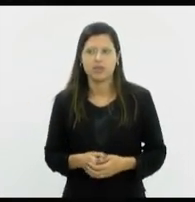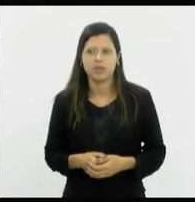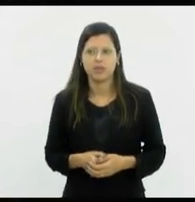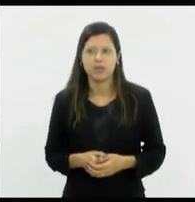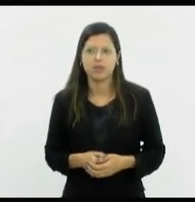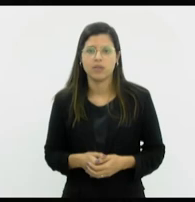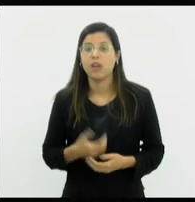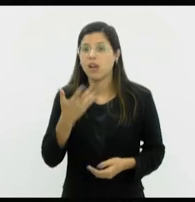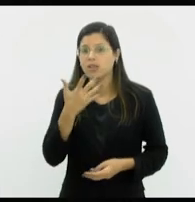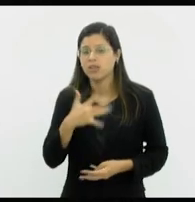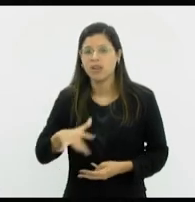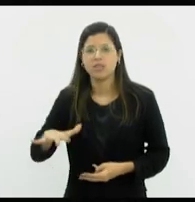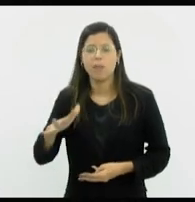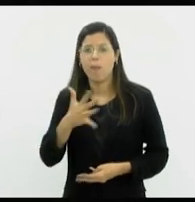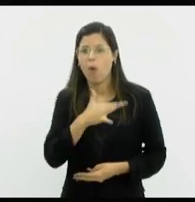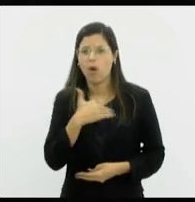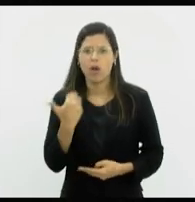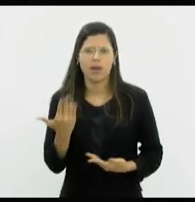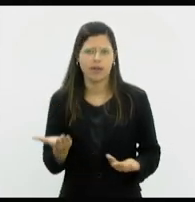morrem.